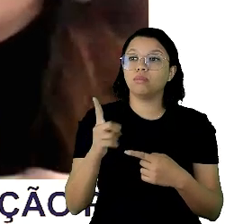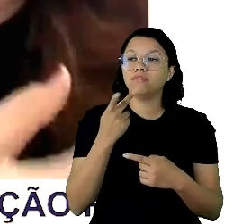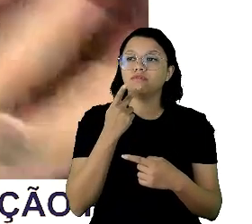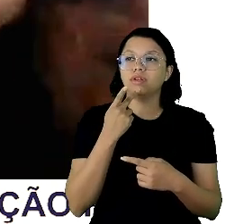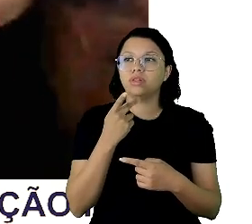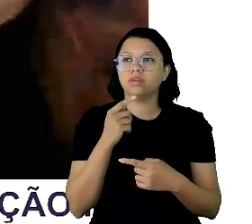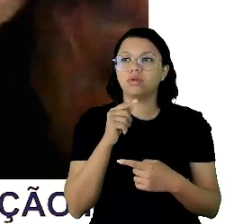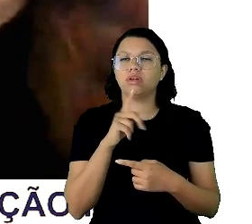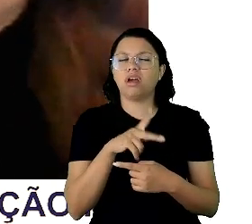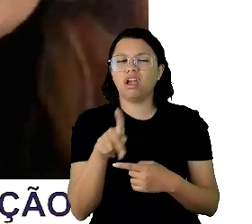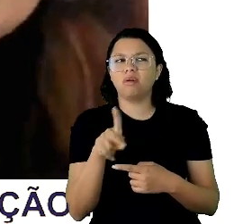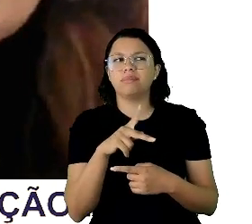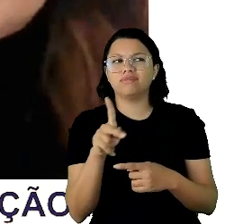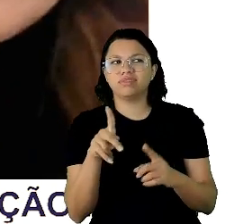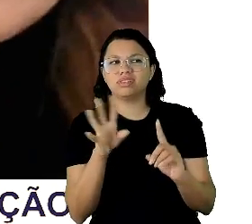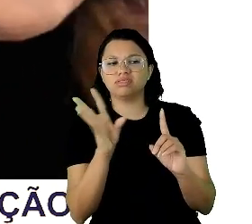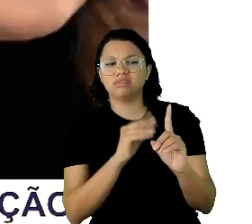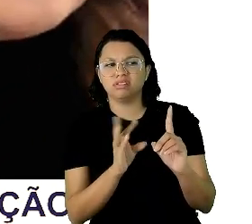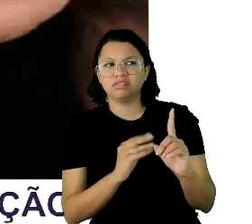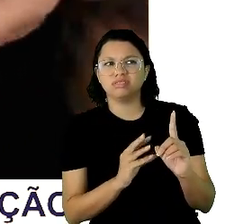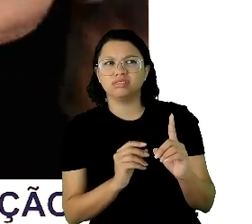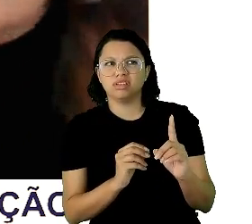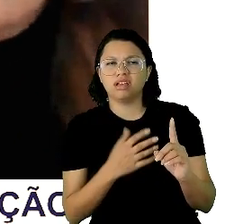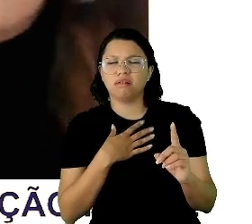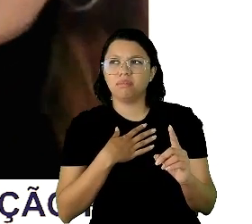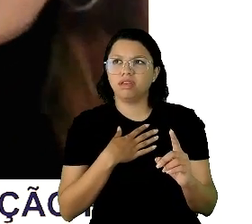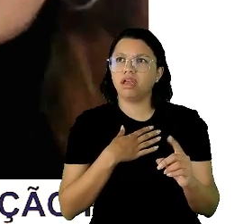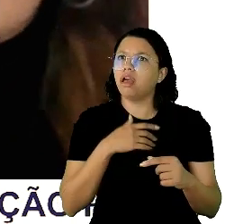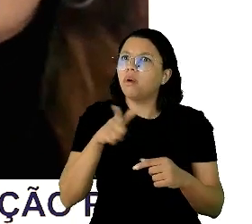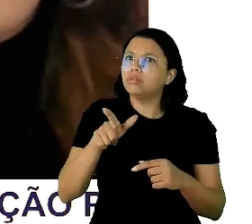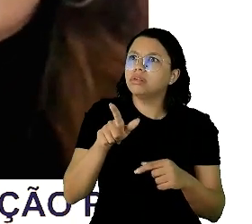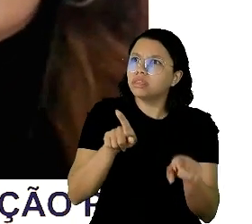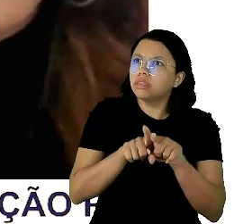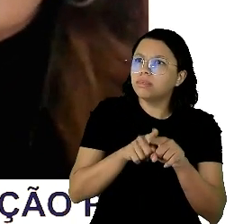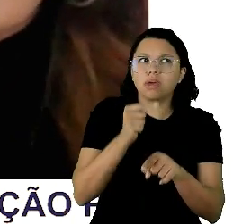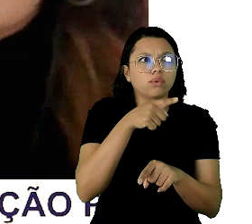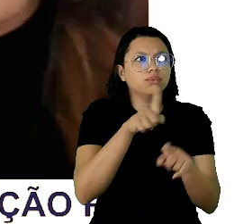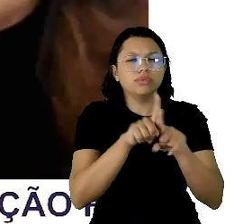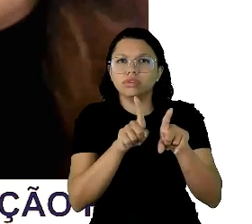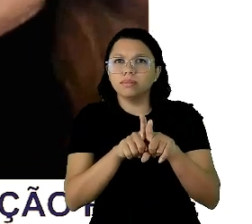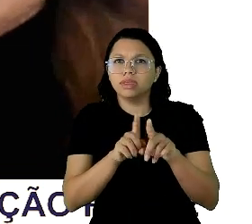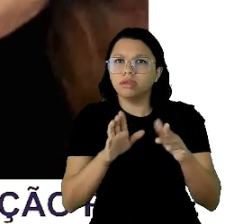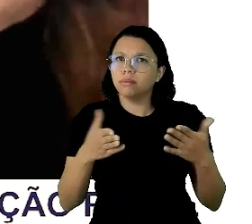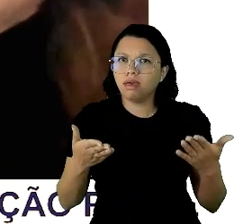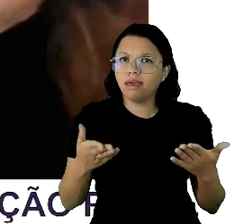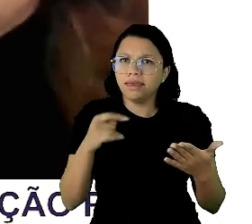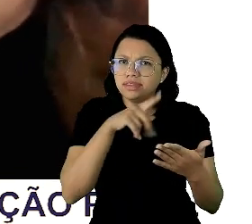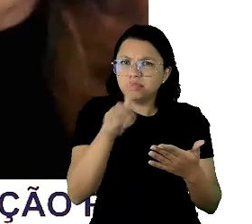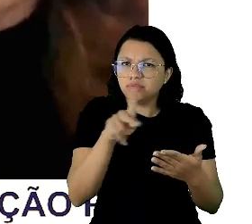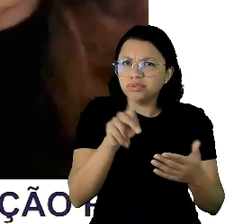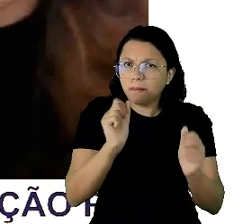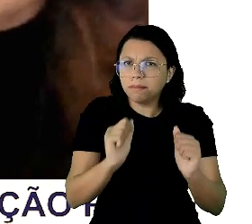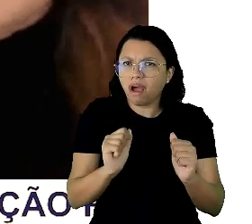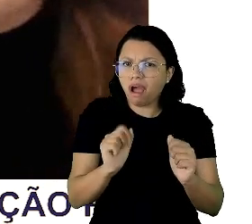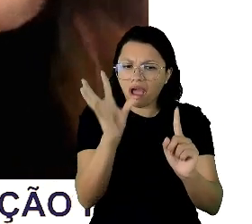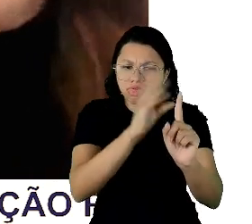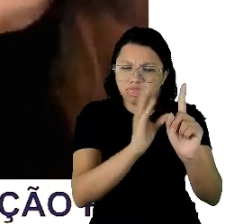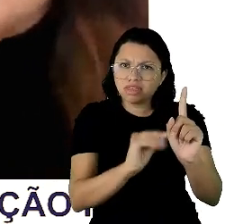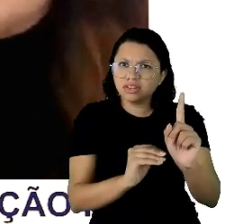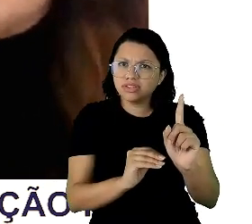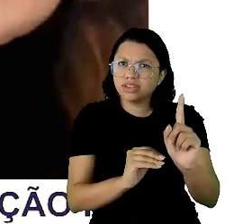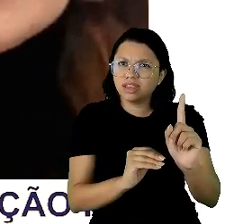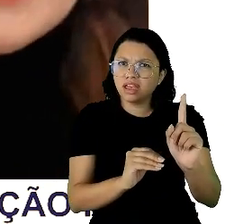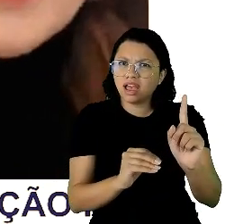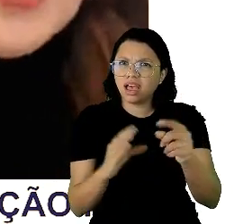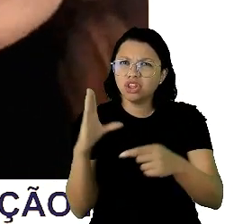cantou. Quer dizer, o professor vai ficar assediando o adolescente? E a escola vai achar isso normal? Então, assim, adorei